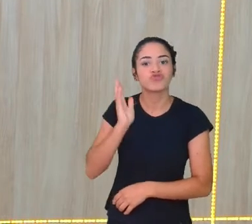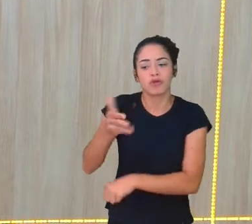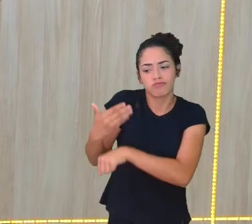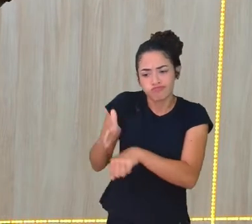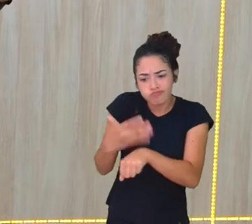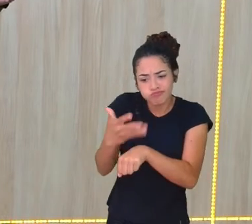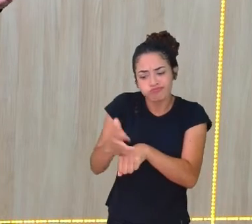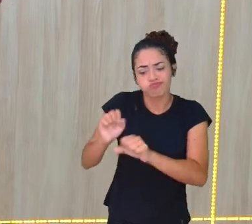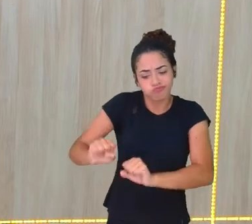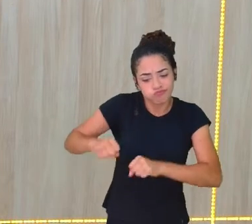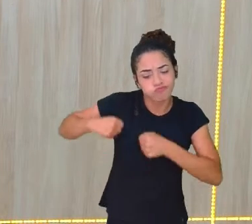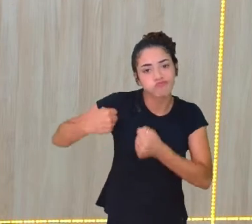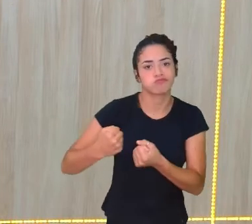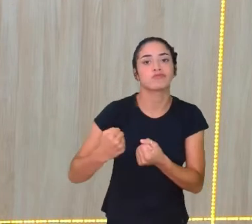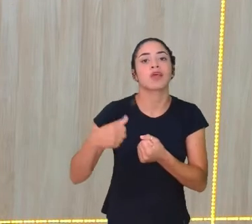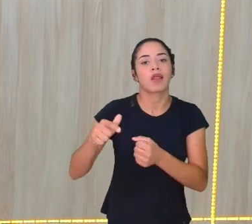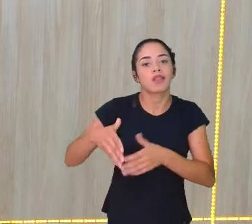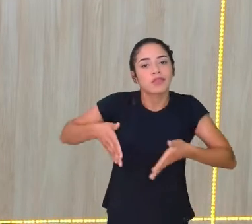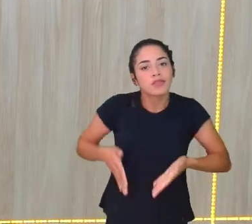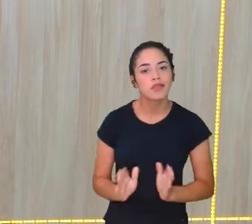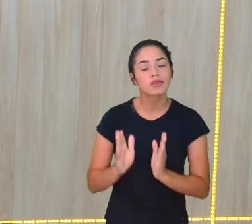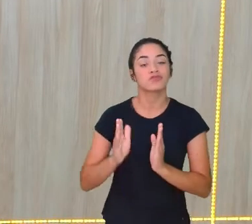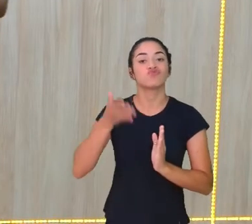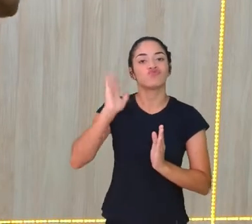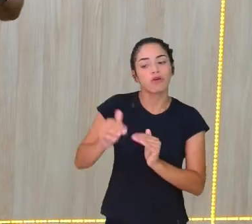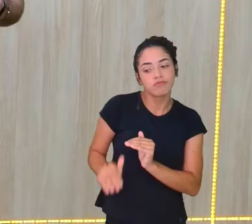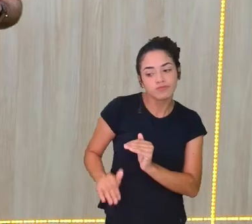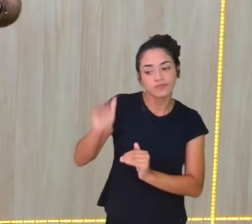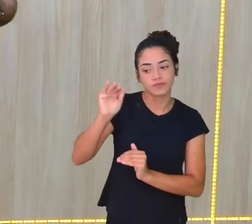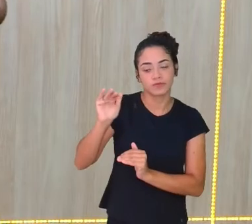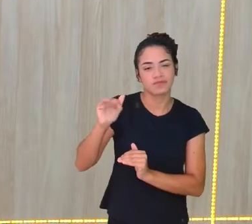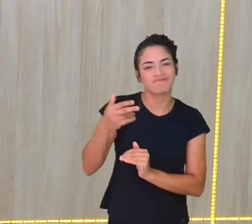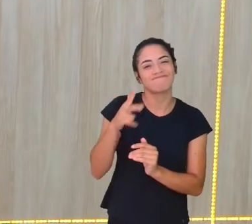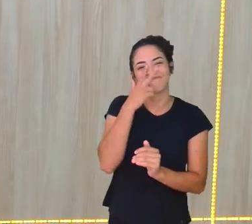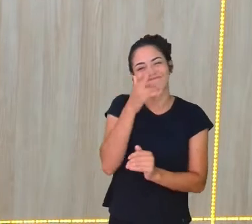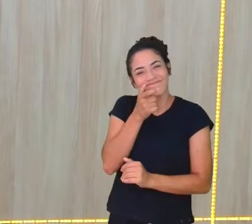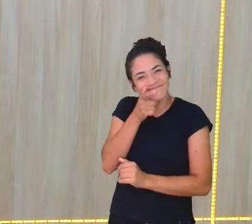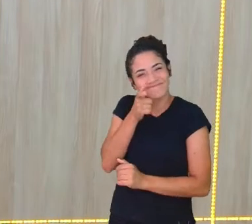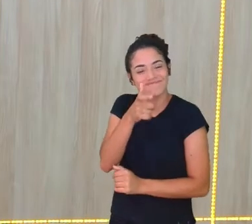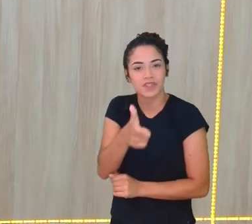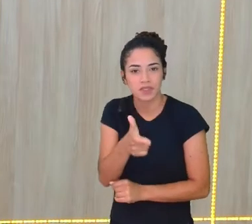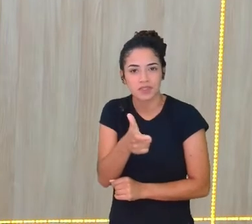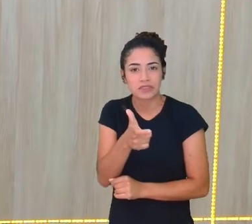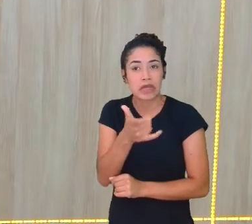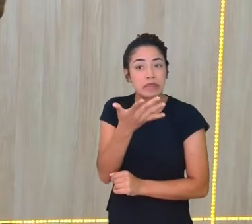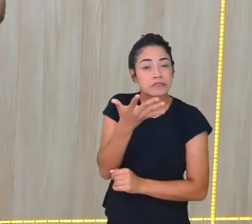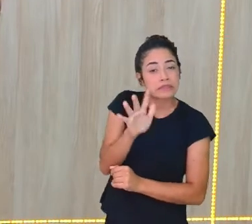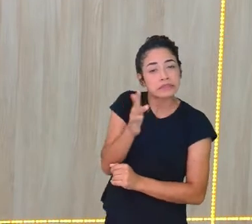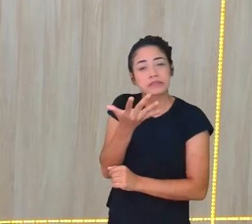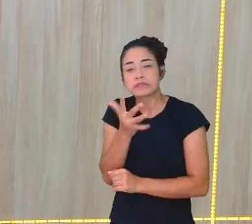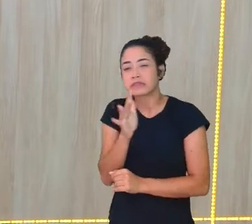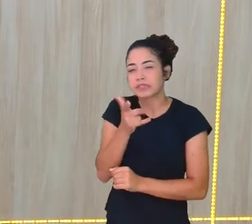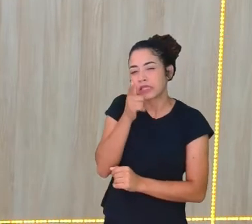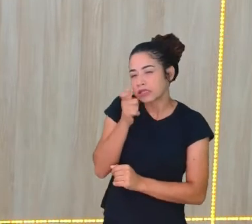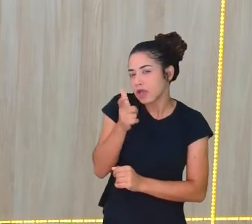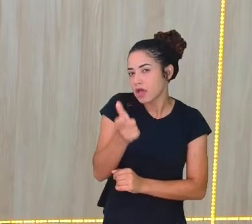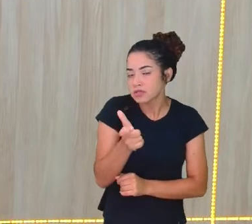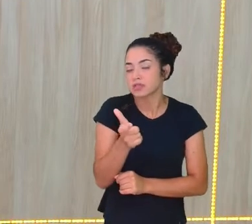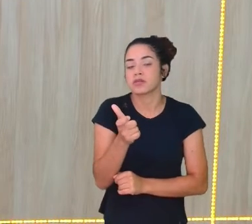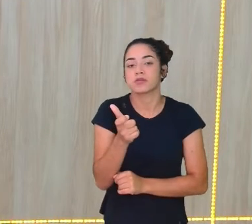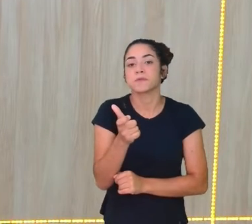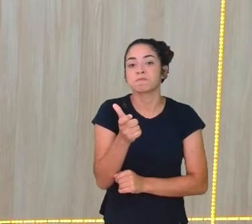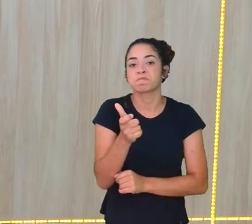eles nasciam, e tinha uma coisa interessante, né, mas não tão interessante do ponto de vista dos bebês que nasciam, né,